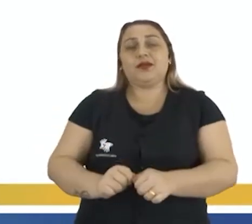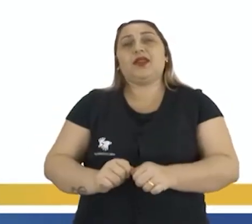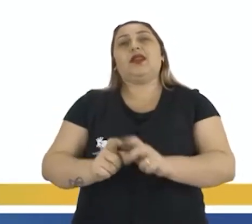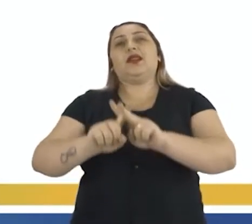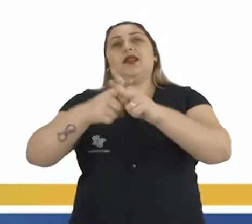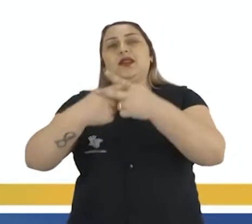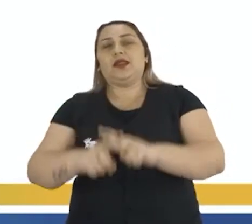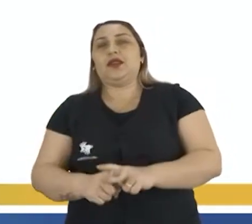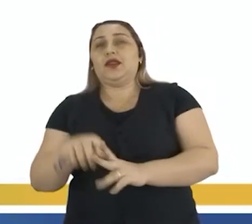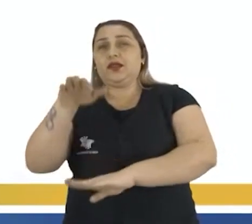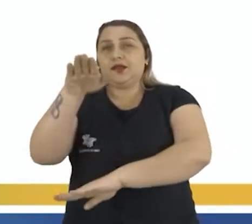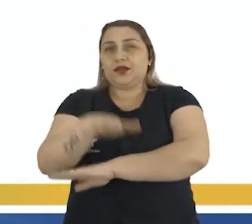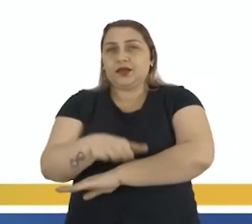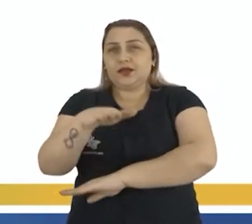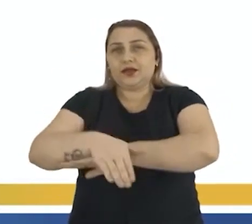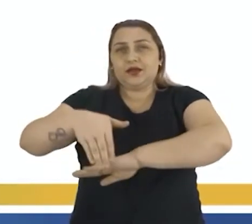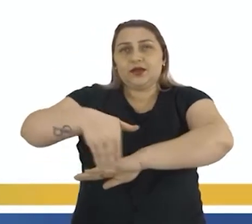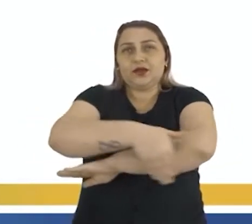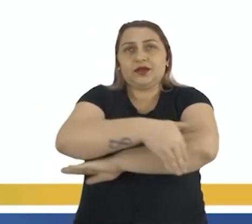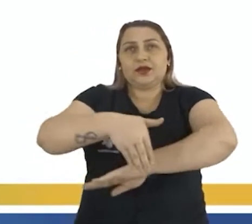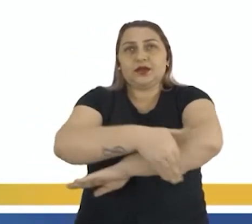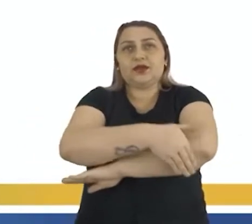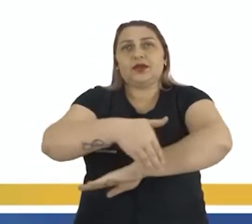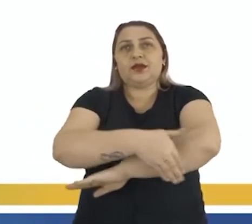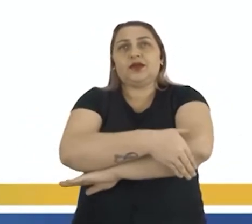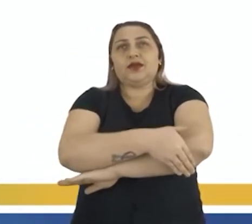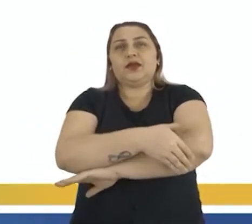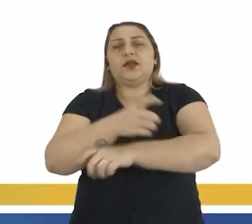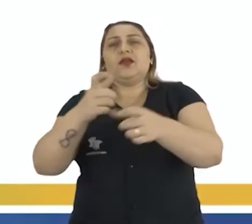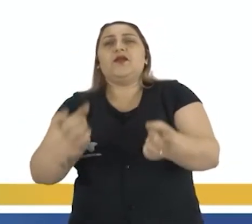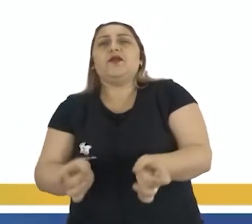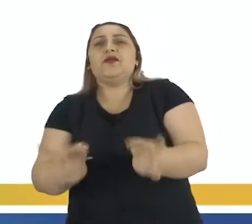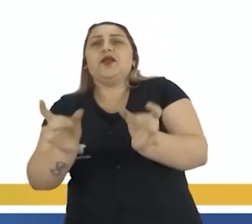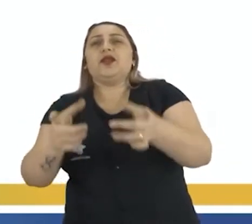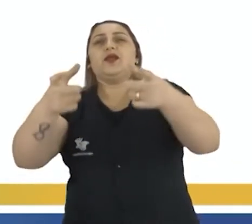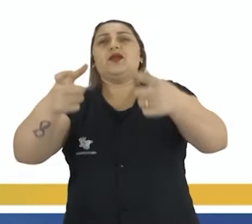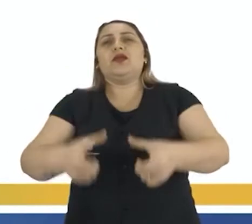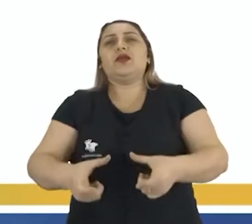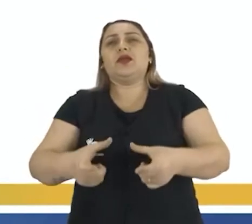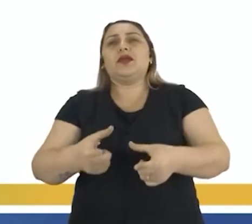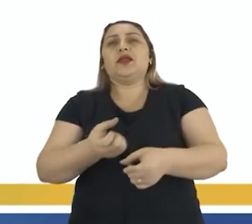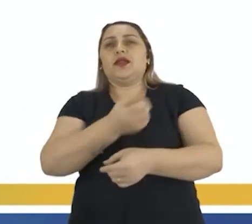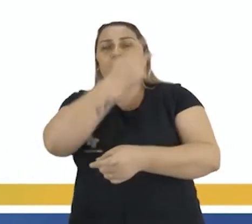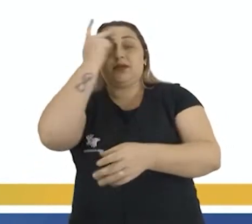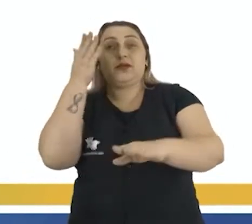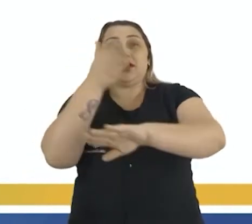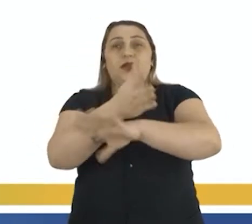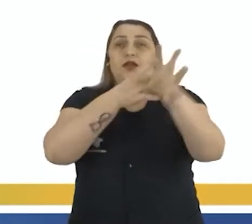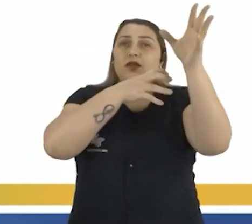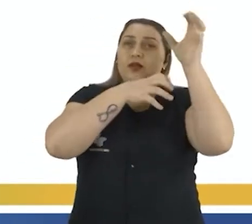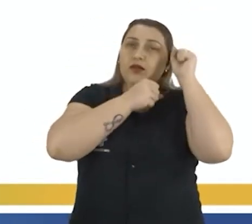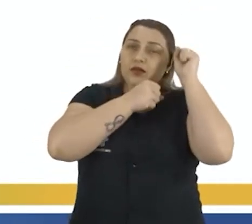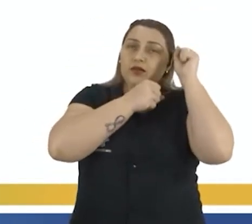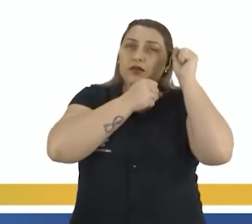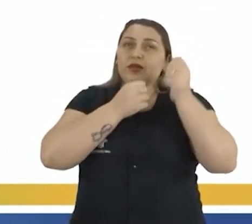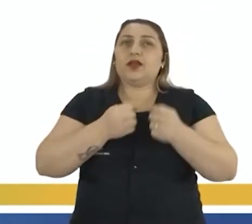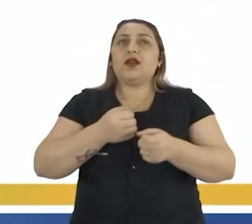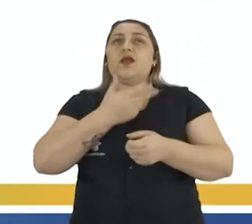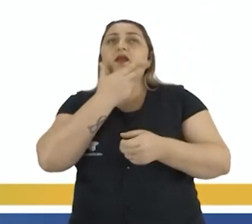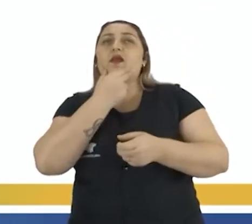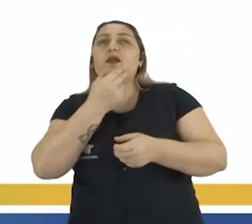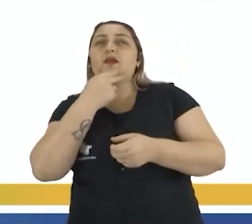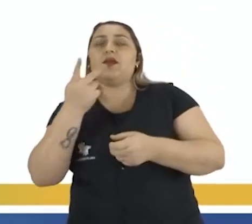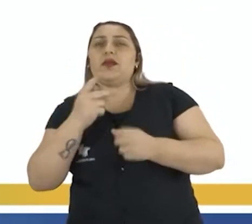entardecer, apareceu na beira da estrada uma venda, que era o lugar onde se hospedavam os viajantes, e então Sancho